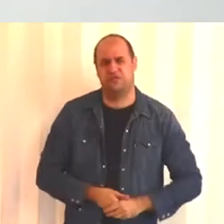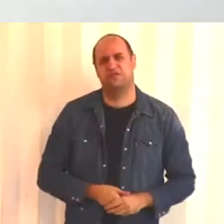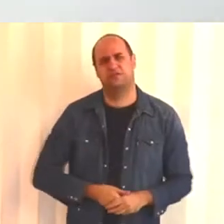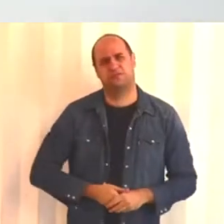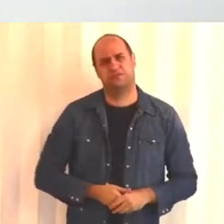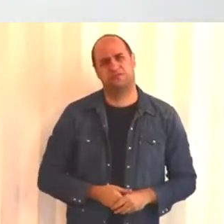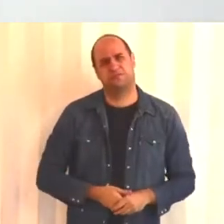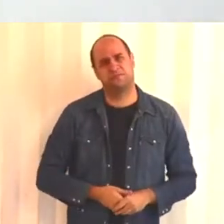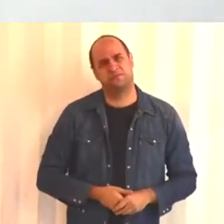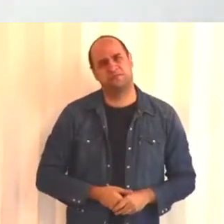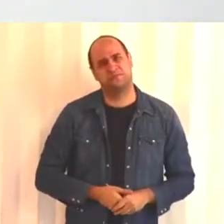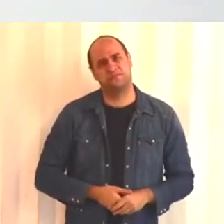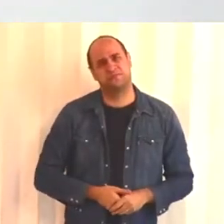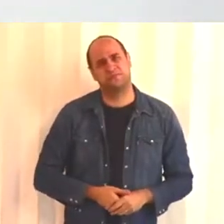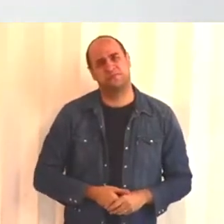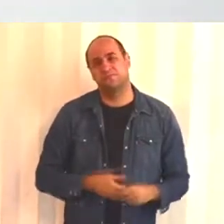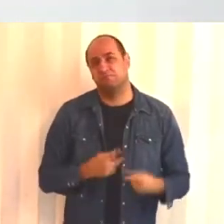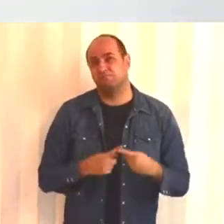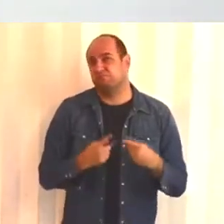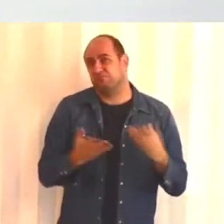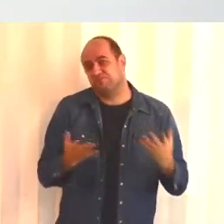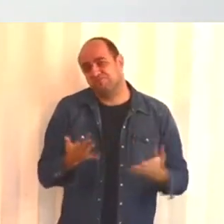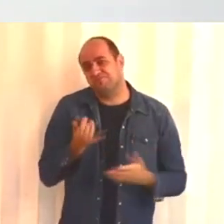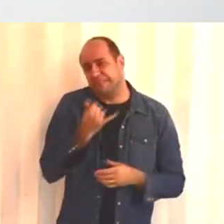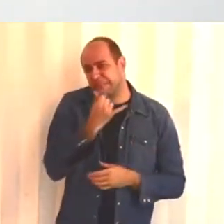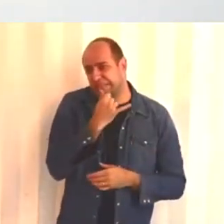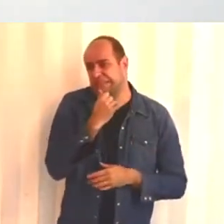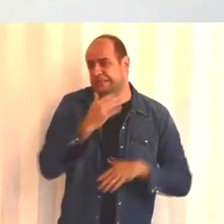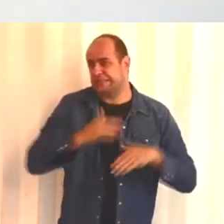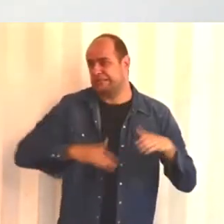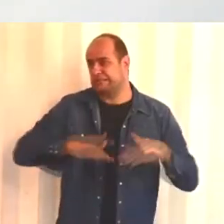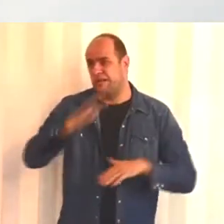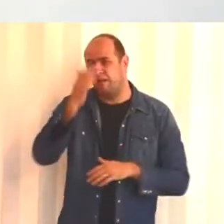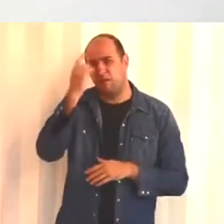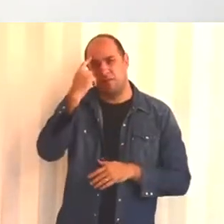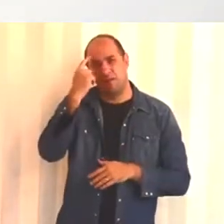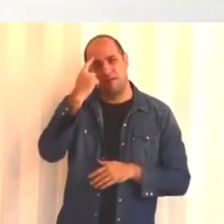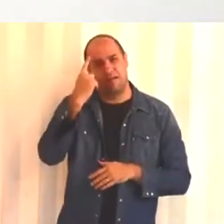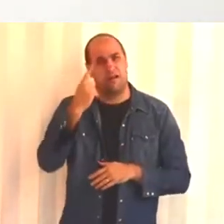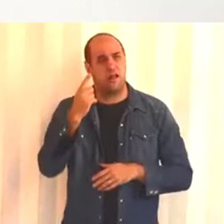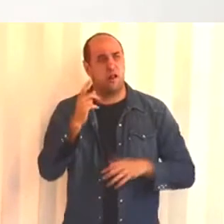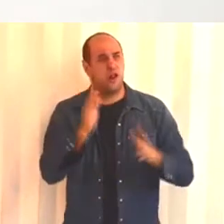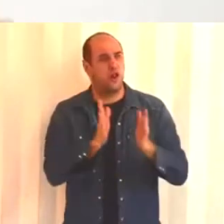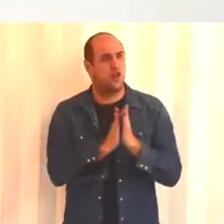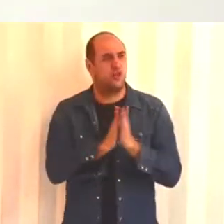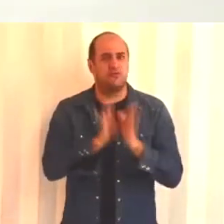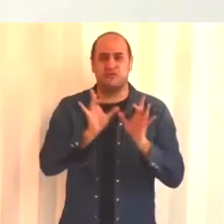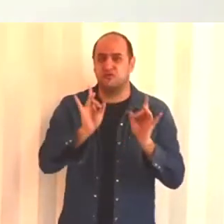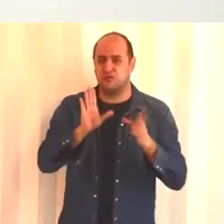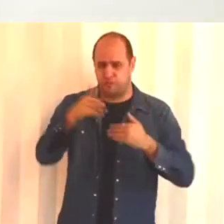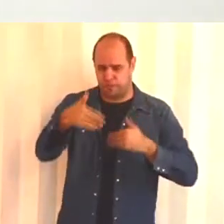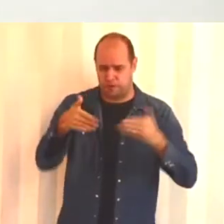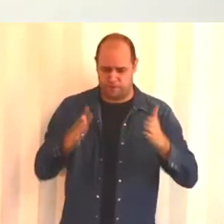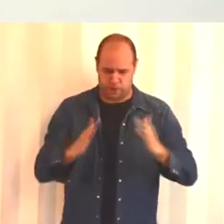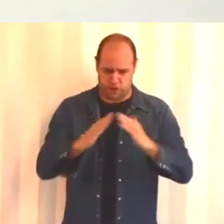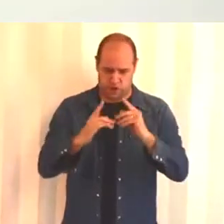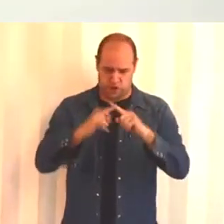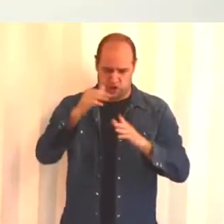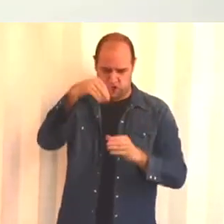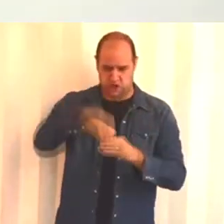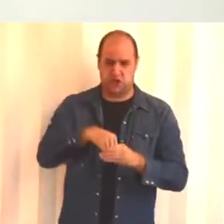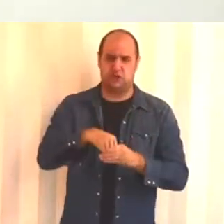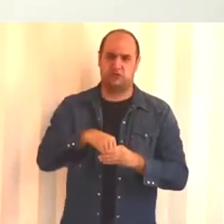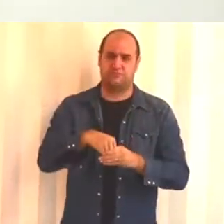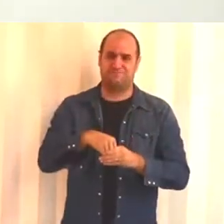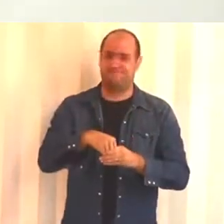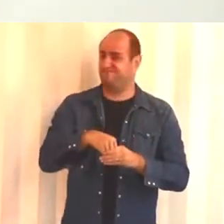templo? Porque às vezes, infelizmente, nós achamos que o louvor só deve ser ministrado neste lugar. E